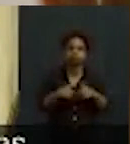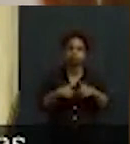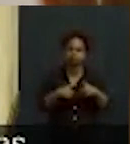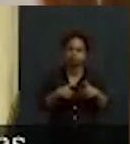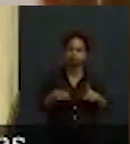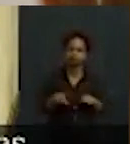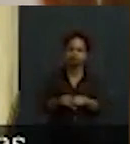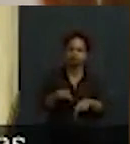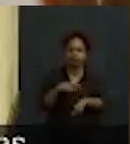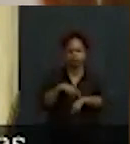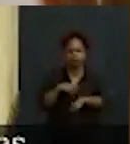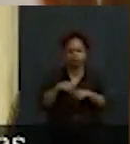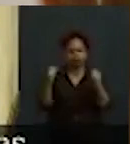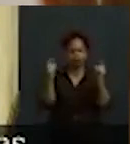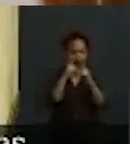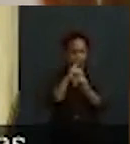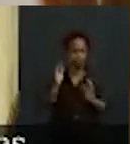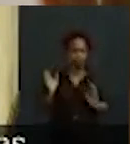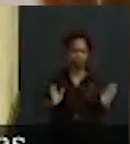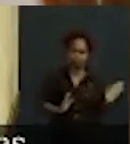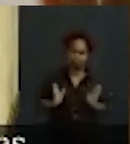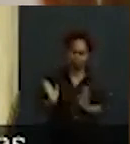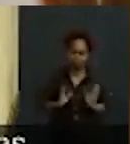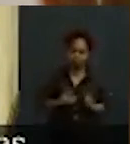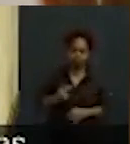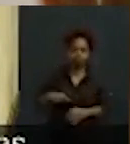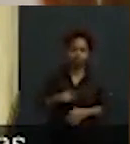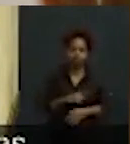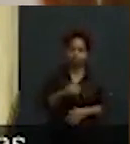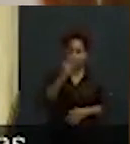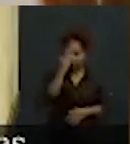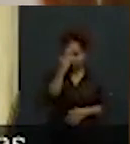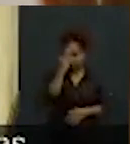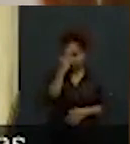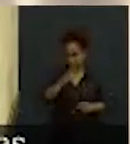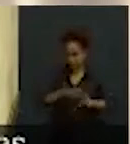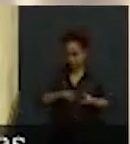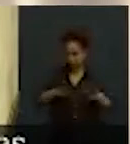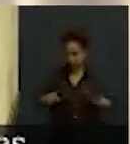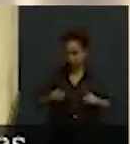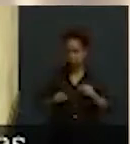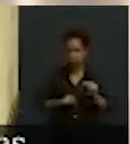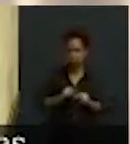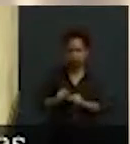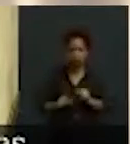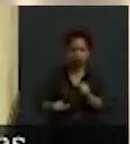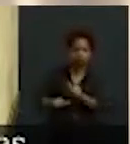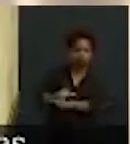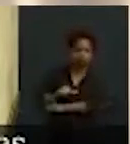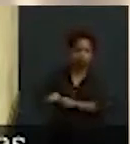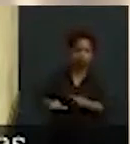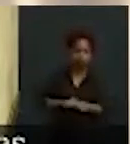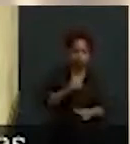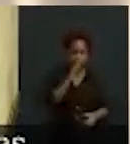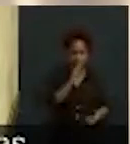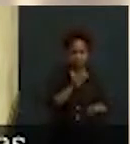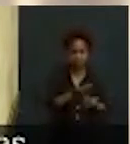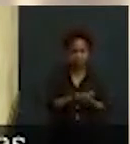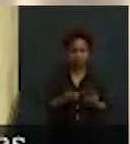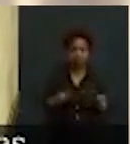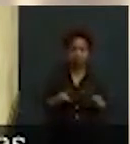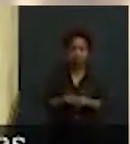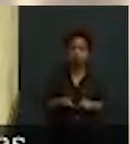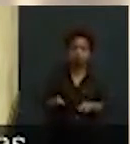tempos difíceis, como o que atravessamos, constitui, ademais, forma de renovar a crença e